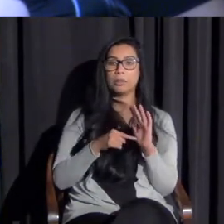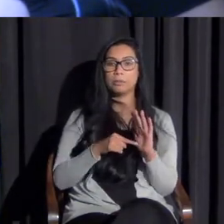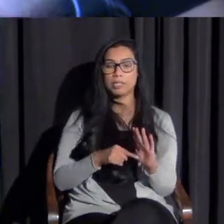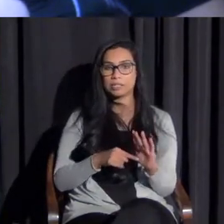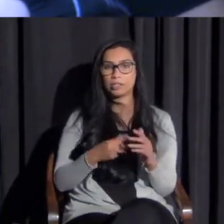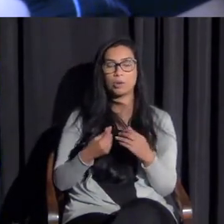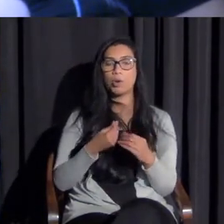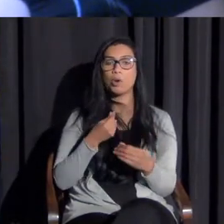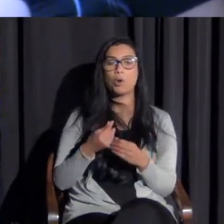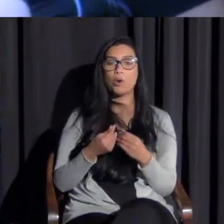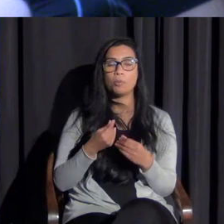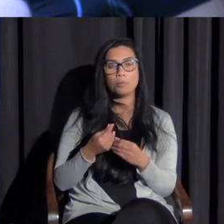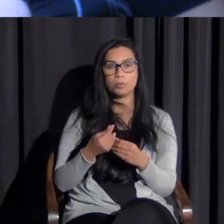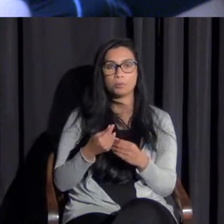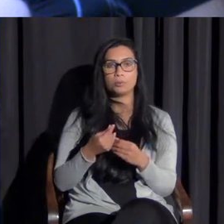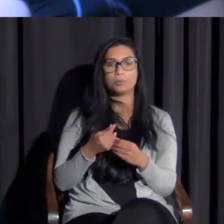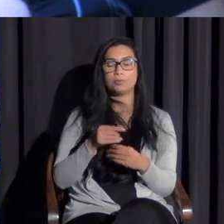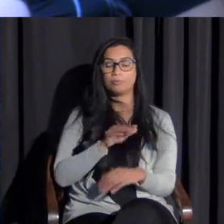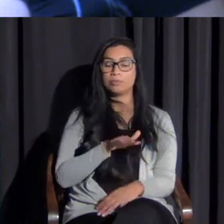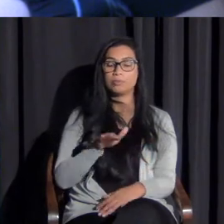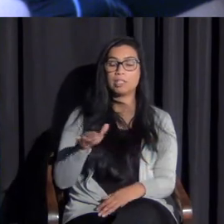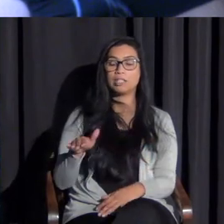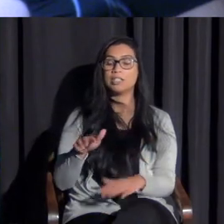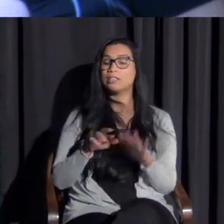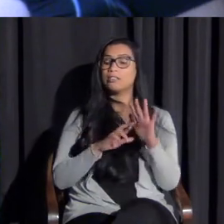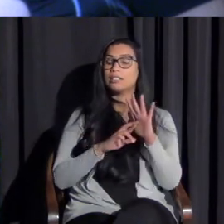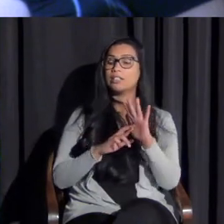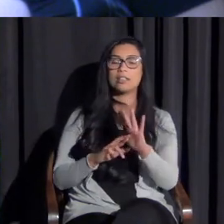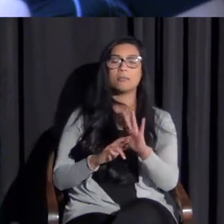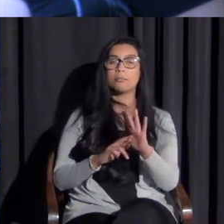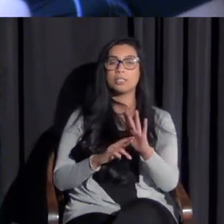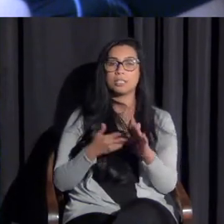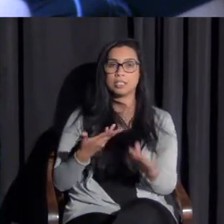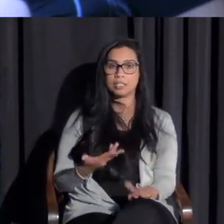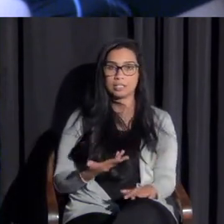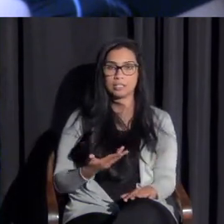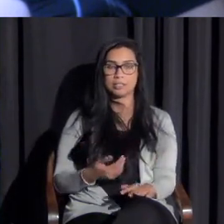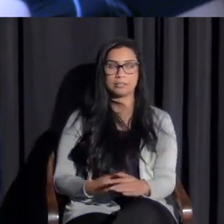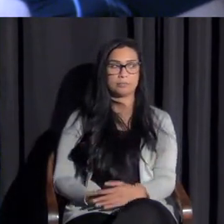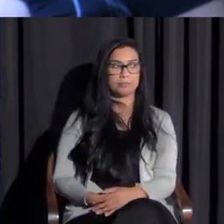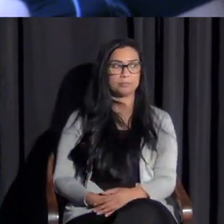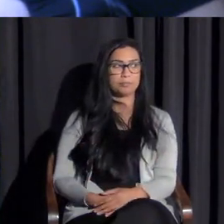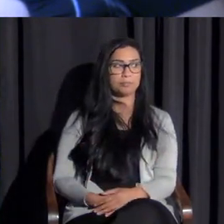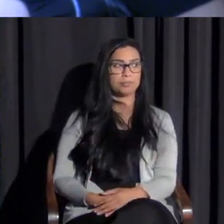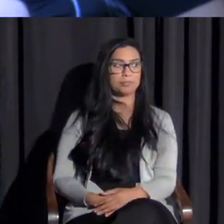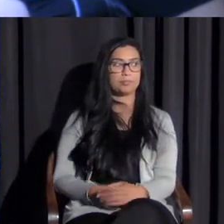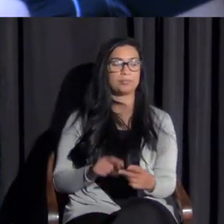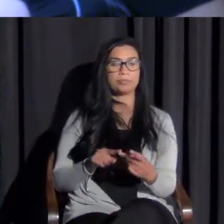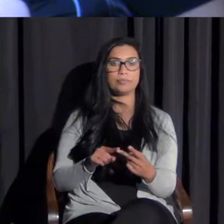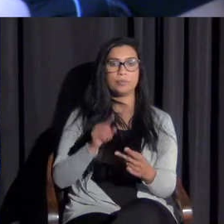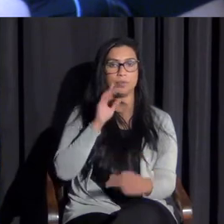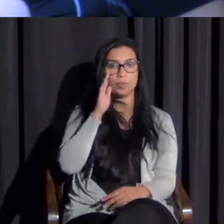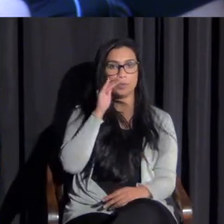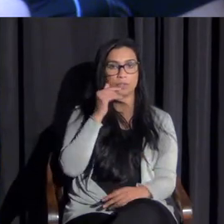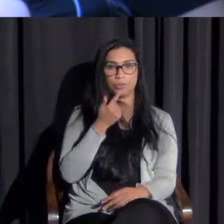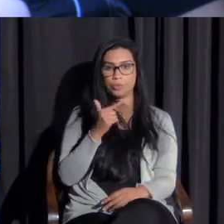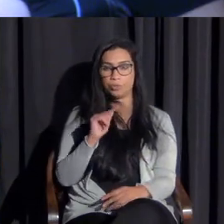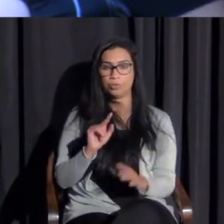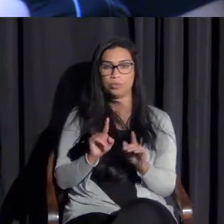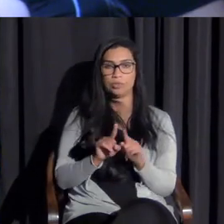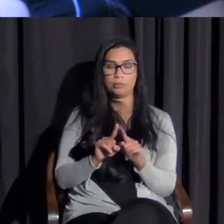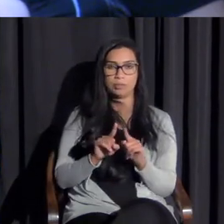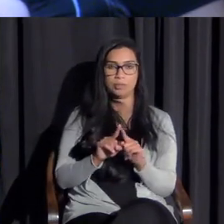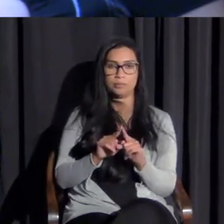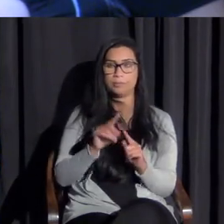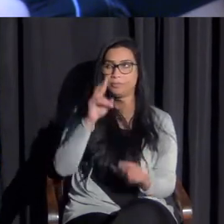depender do que pedem a ela representar, né? Outra curiosidade também, do prédio pegando fogo, eu